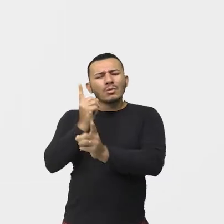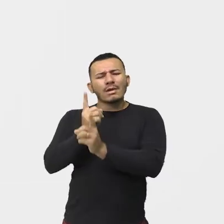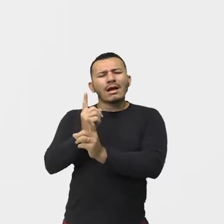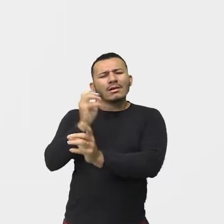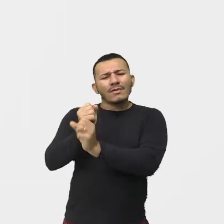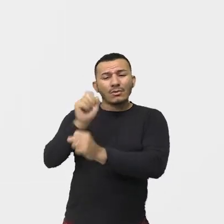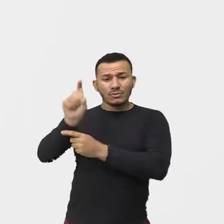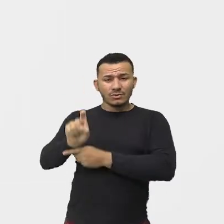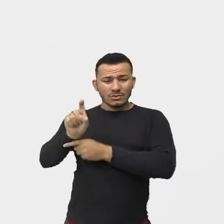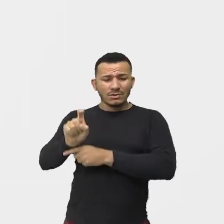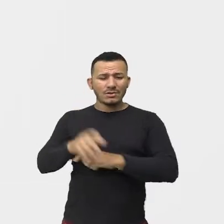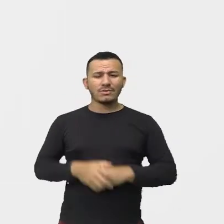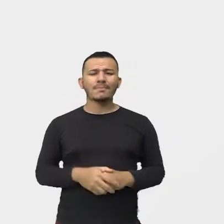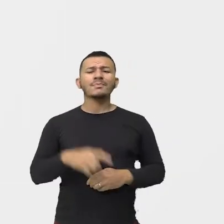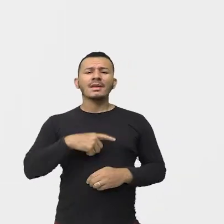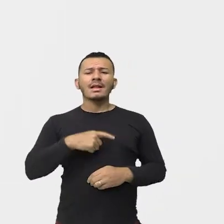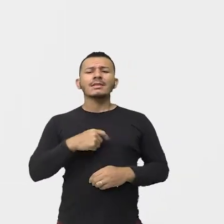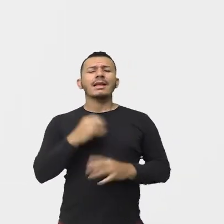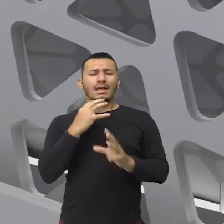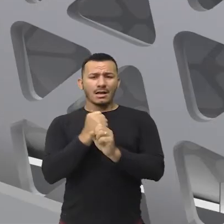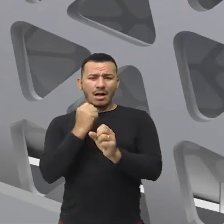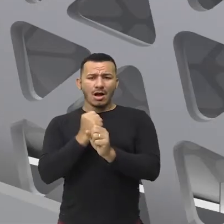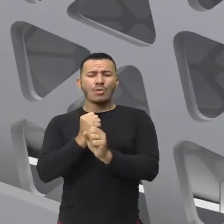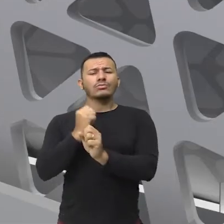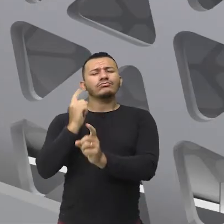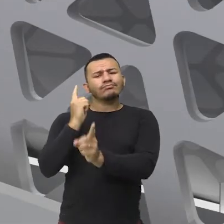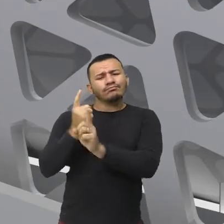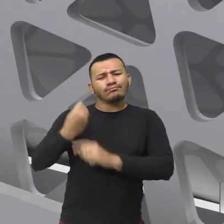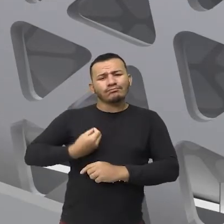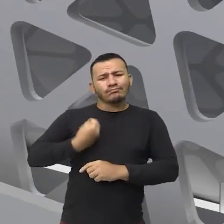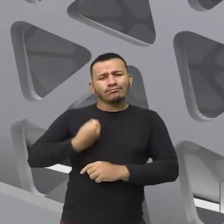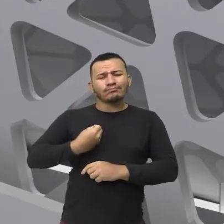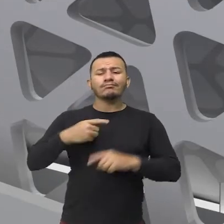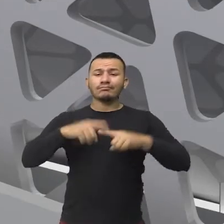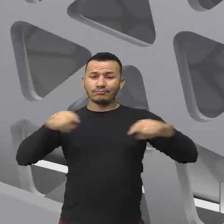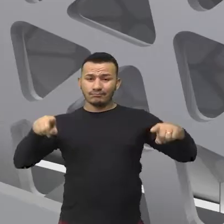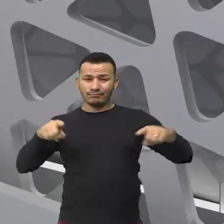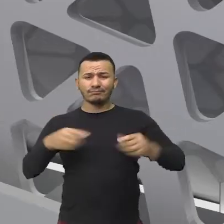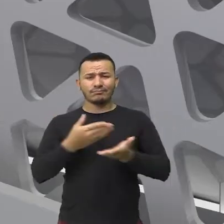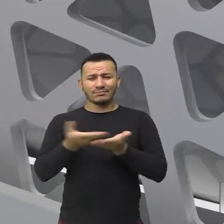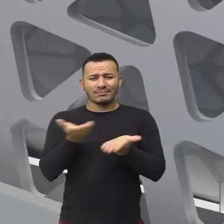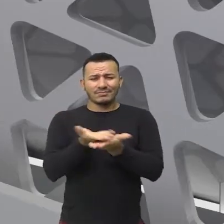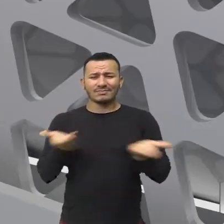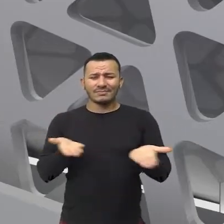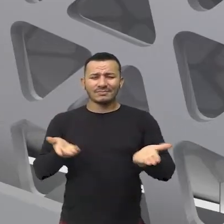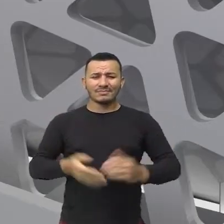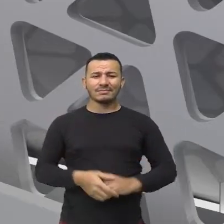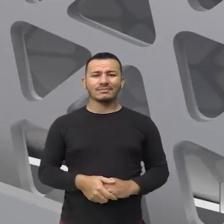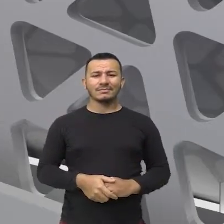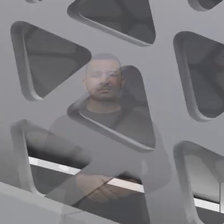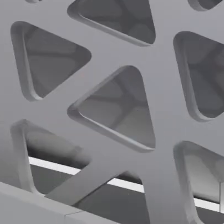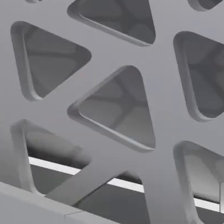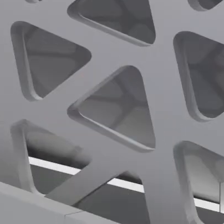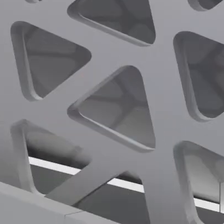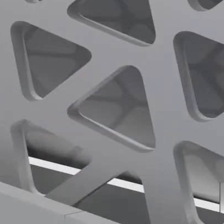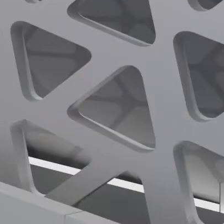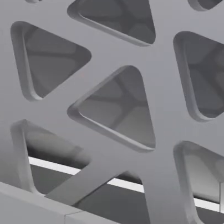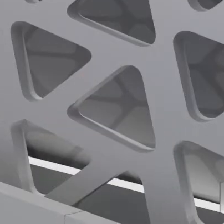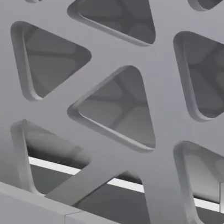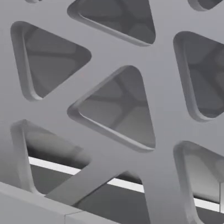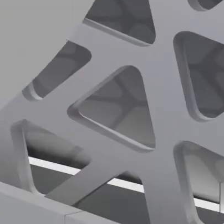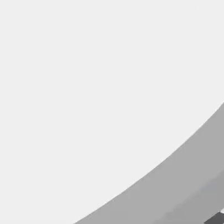expressões contendo variáveis. Venham comigo, alunos, vamos ao início da nossa aula.